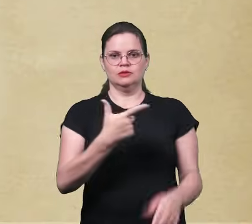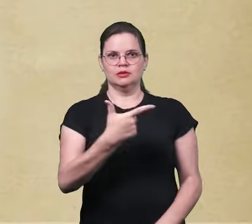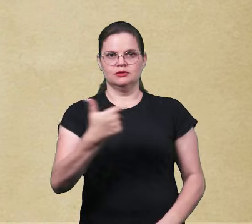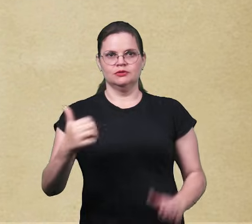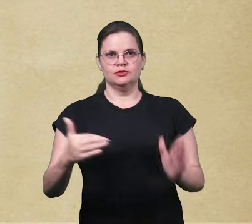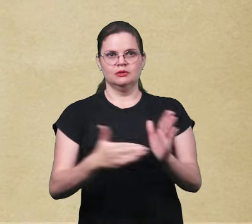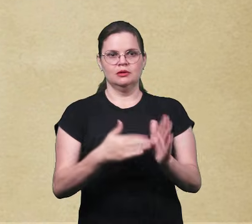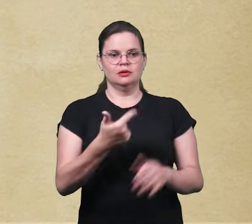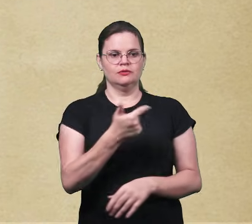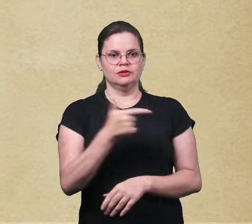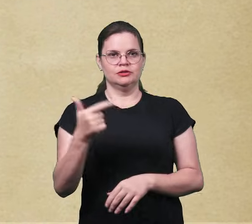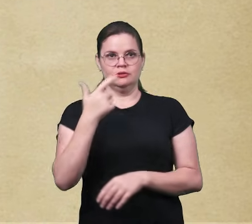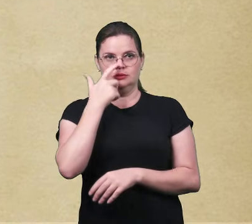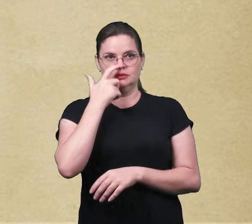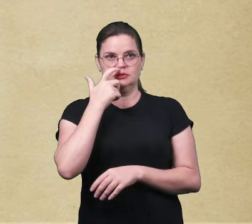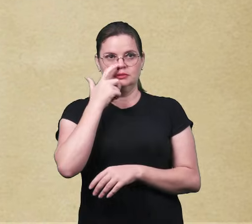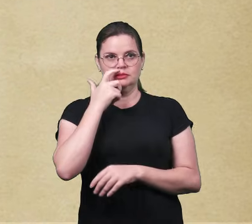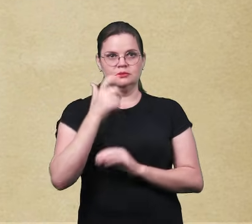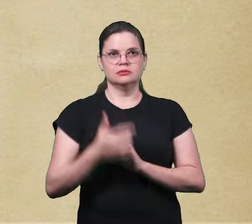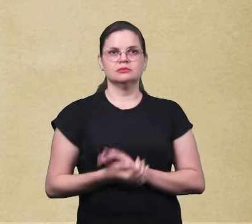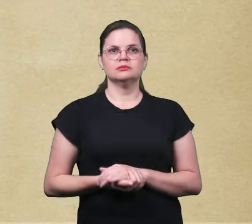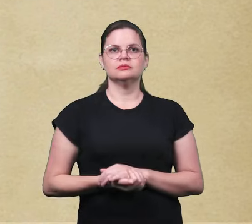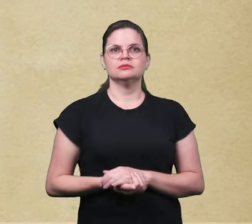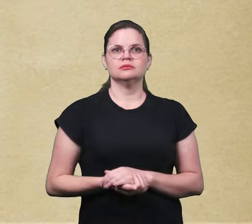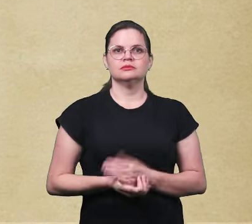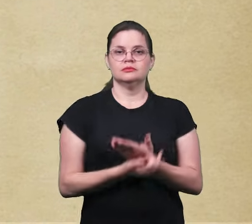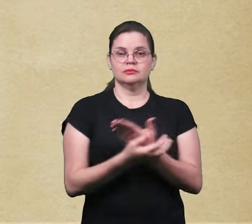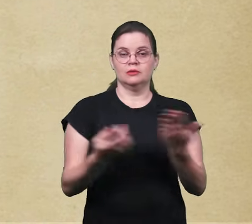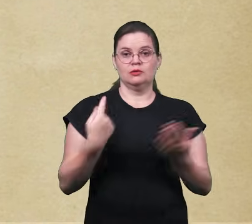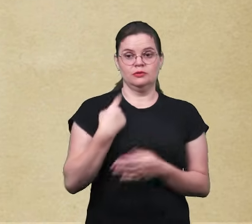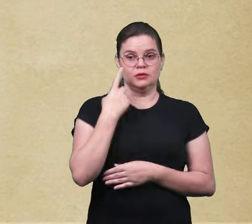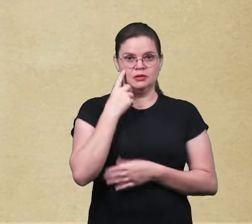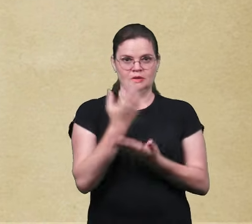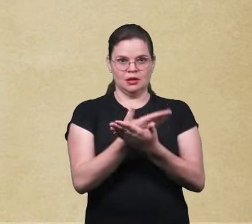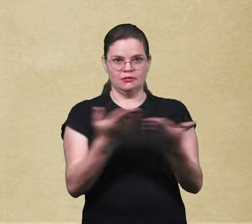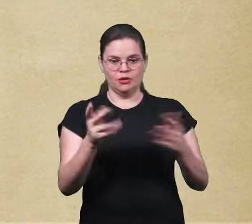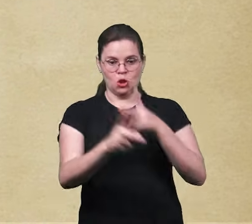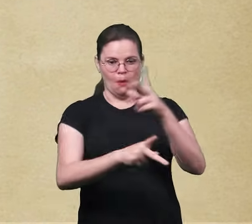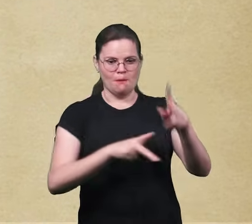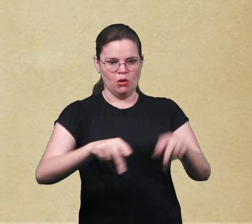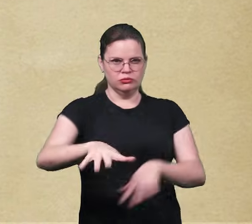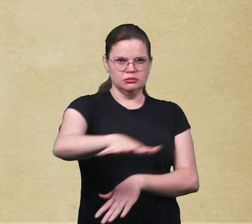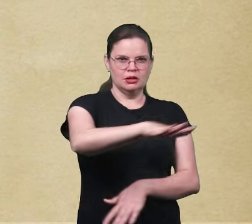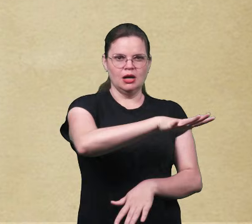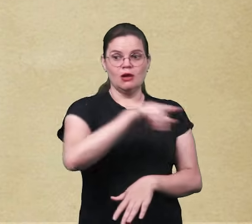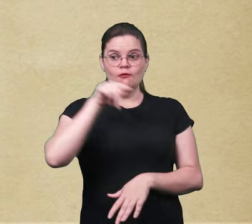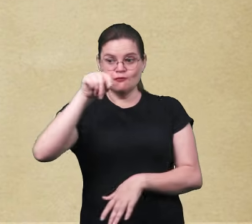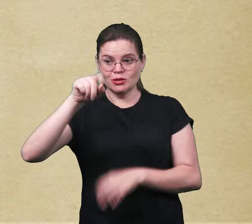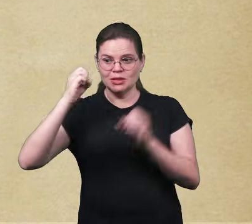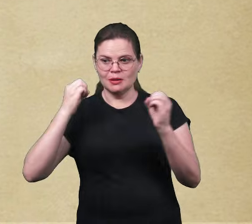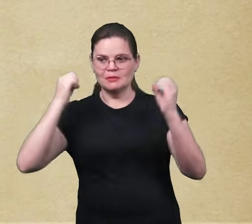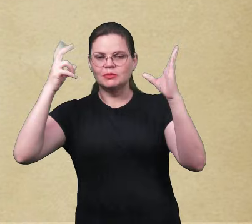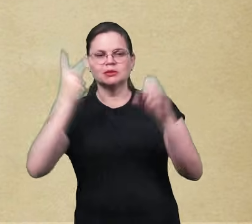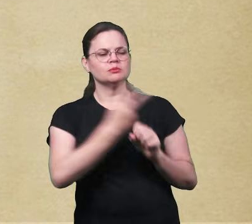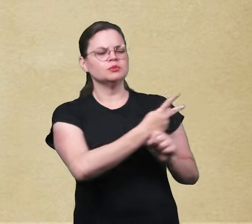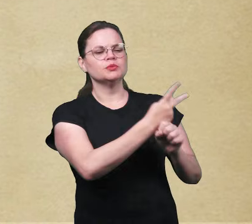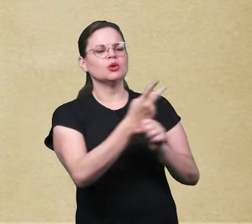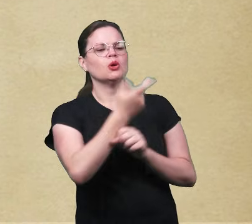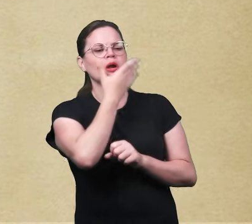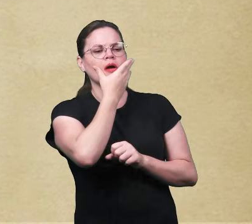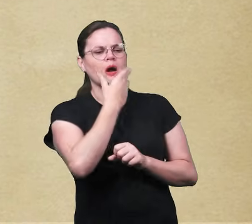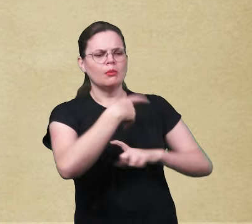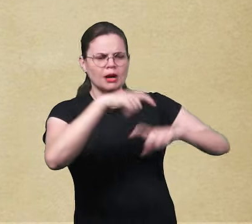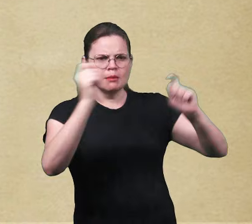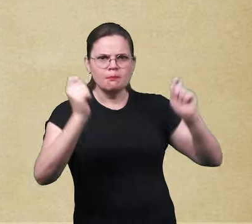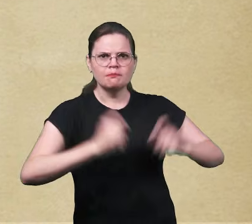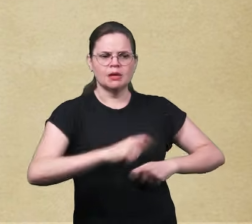22. E tu, dentre todo o povo, procura homens capazes, tementes a